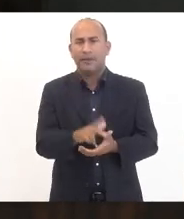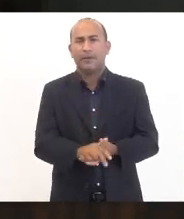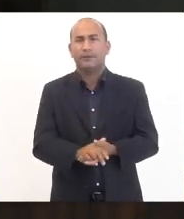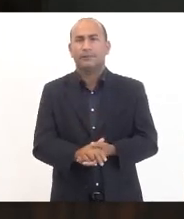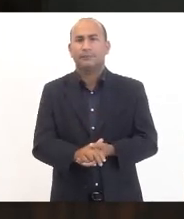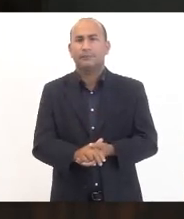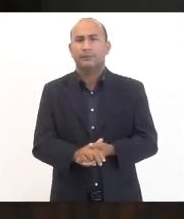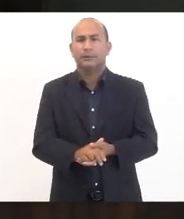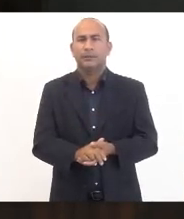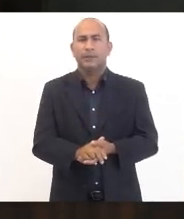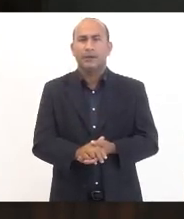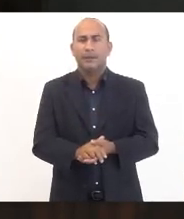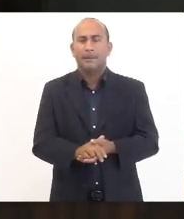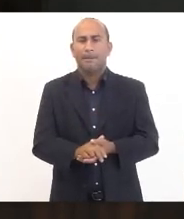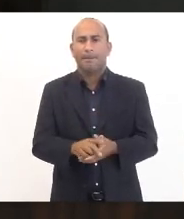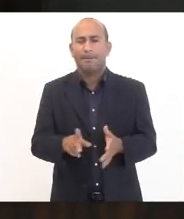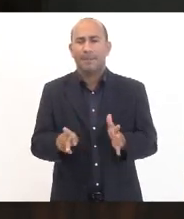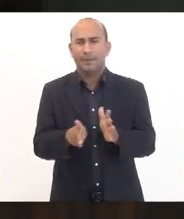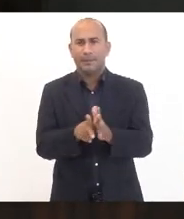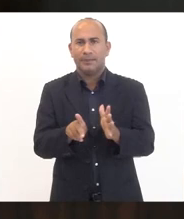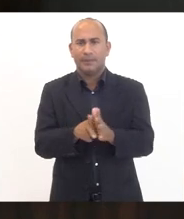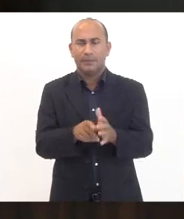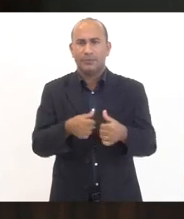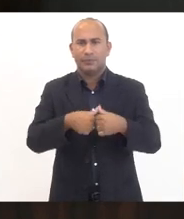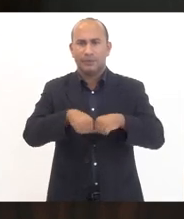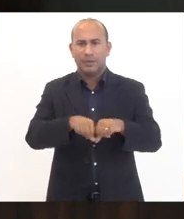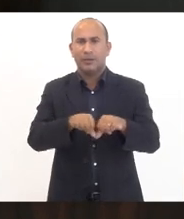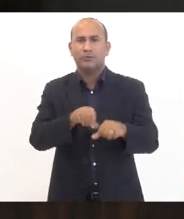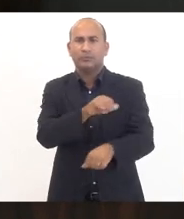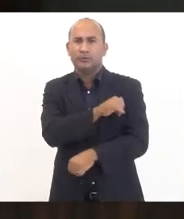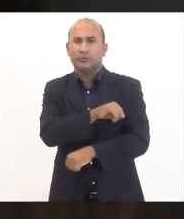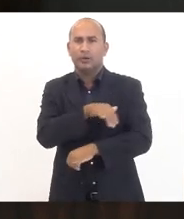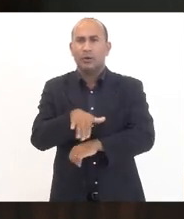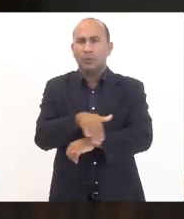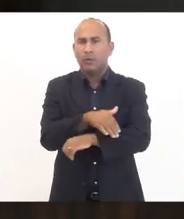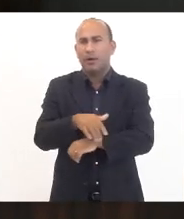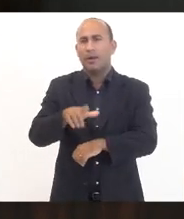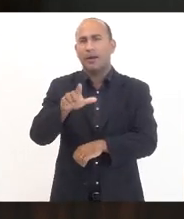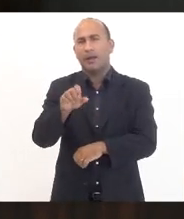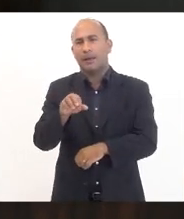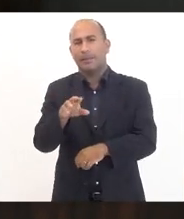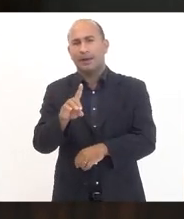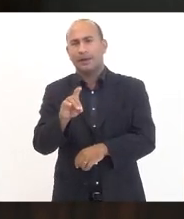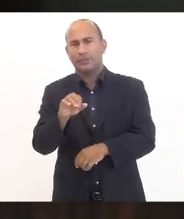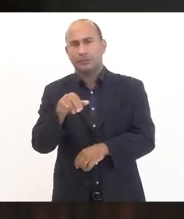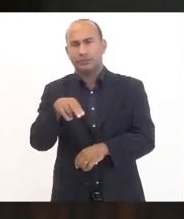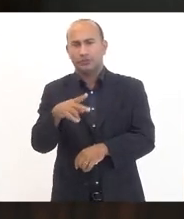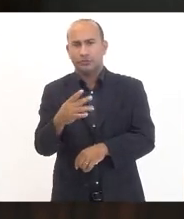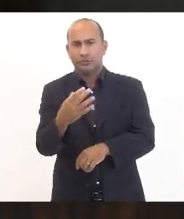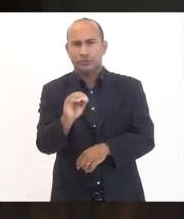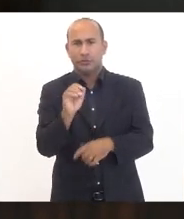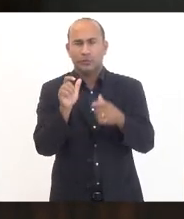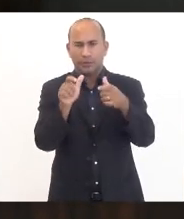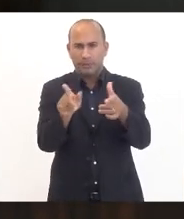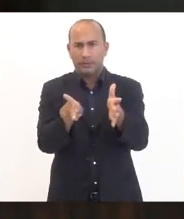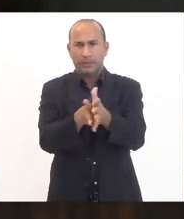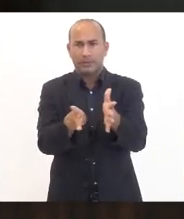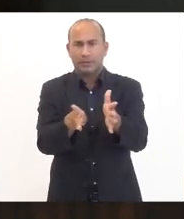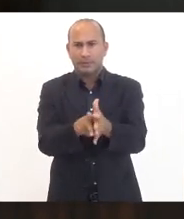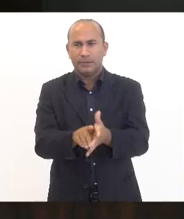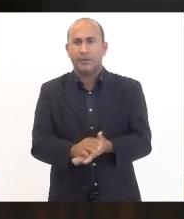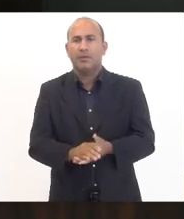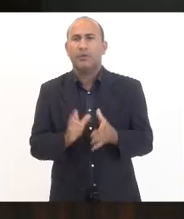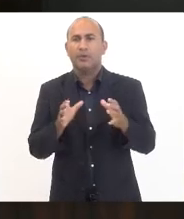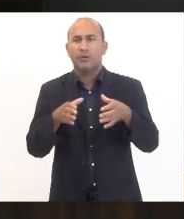patrimônio imaterial do Estado do Rio de Janeiro a Rua do Lavradio, complexo de imóveis e eventos históricos ali instalados. Pendente de parecer